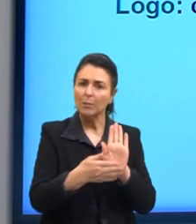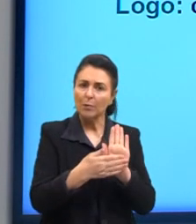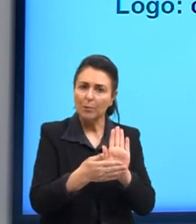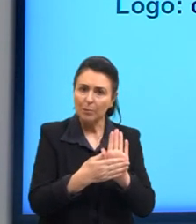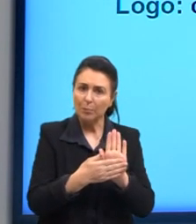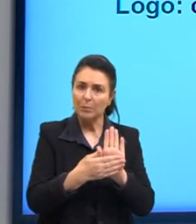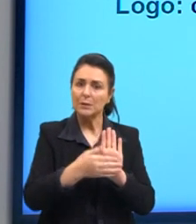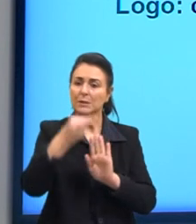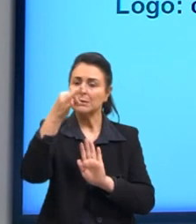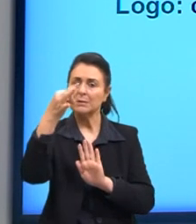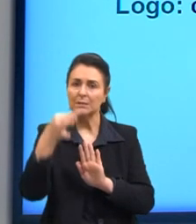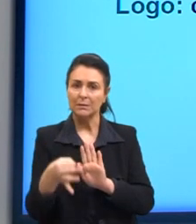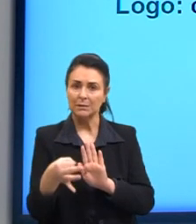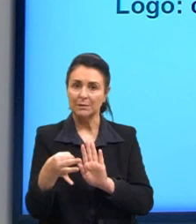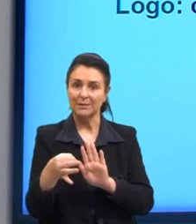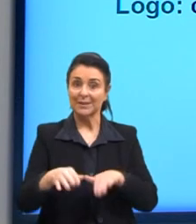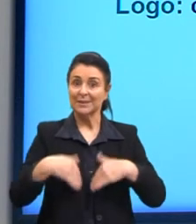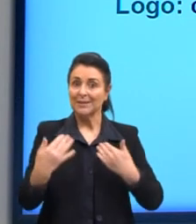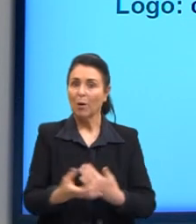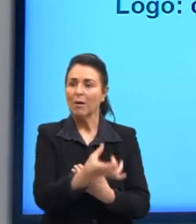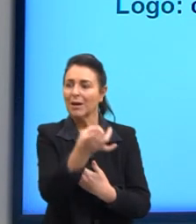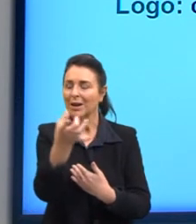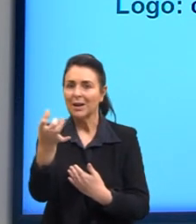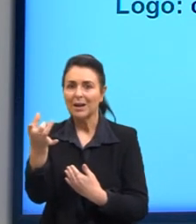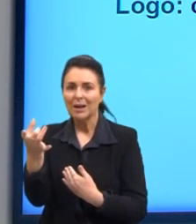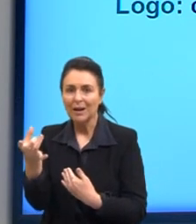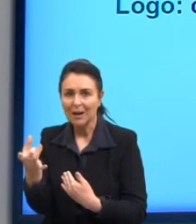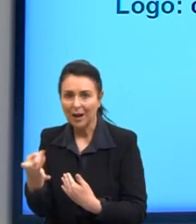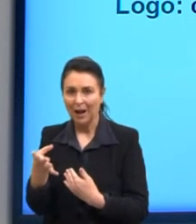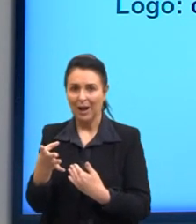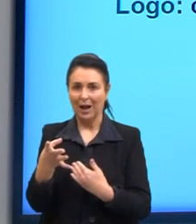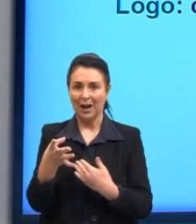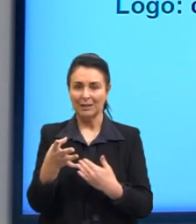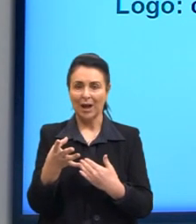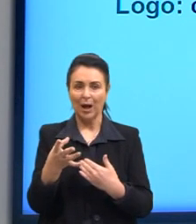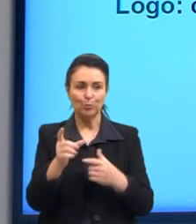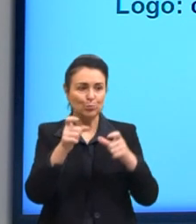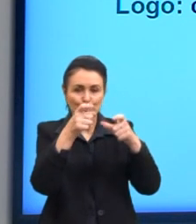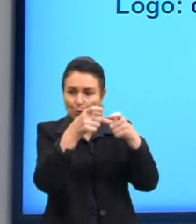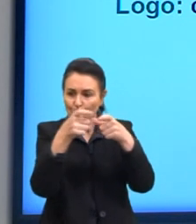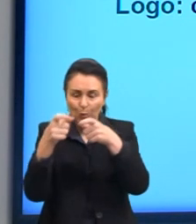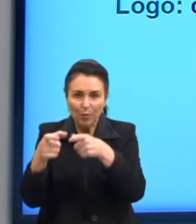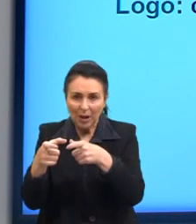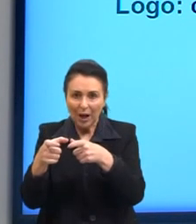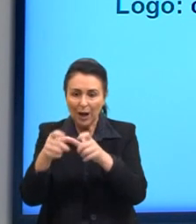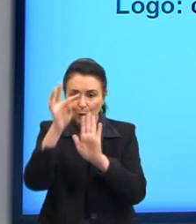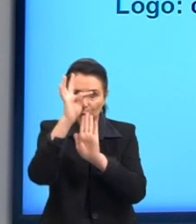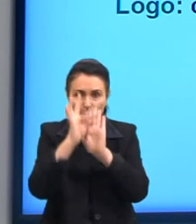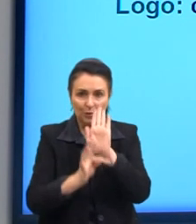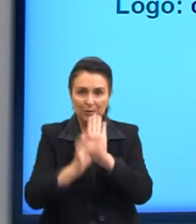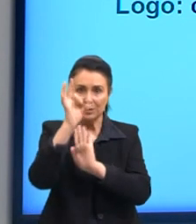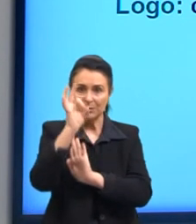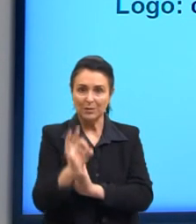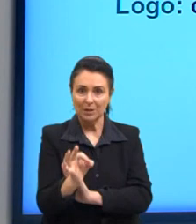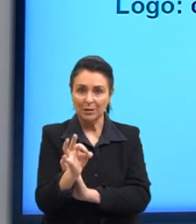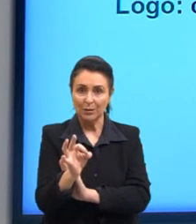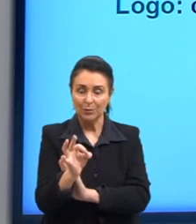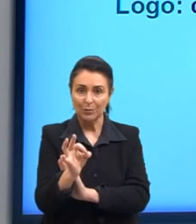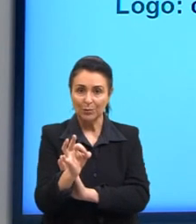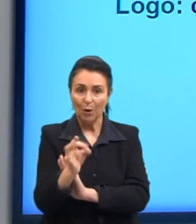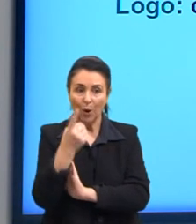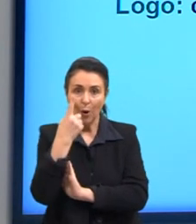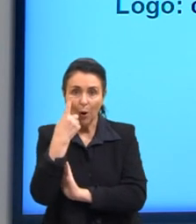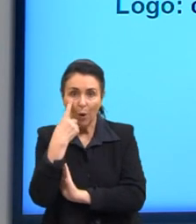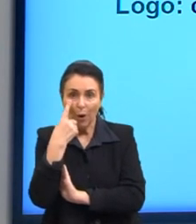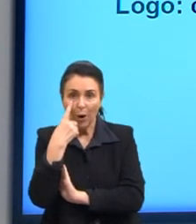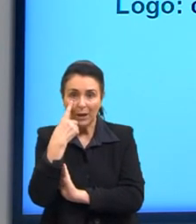correspondido né então em cada brecha dessa aqui a gente vai olhar para o texto também isso é outro exercício